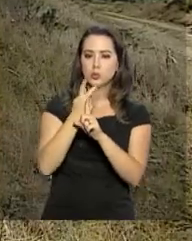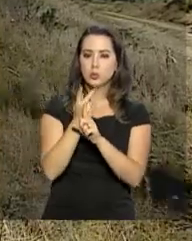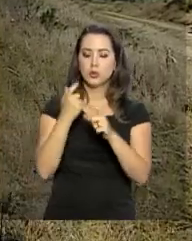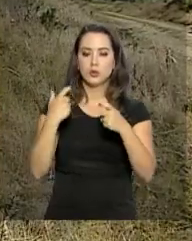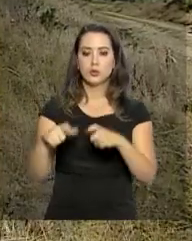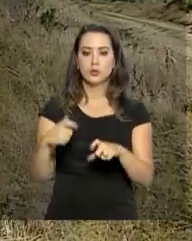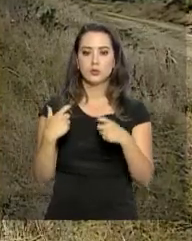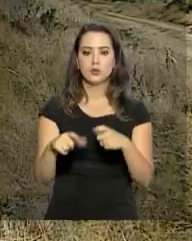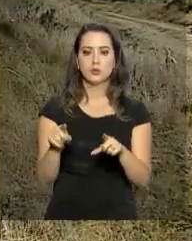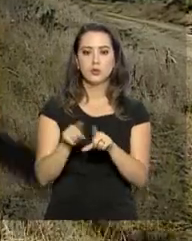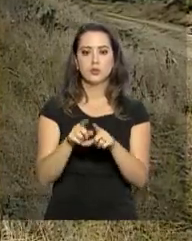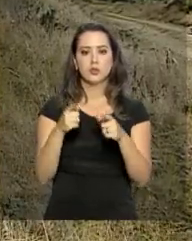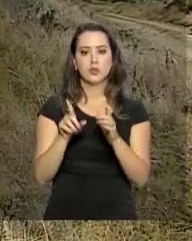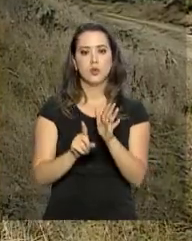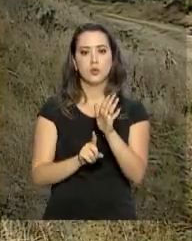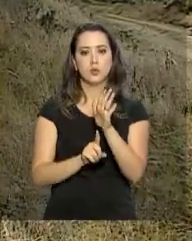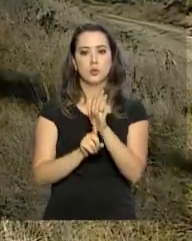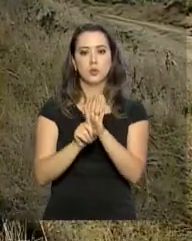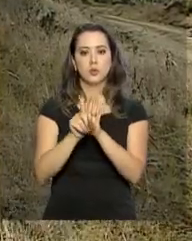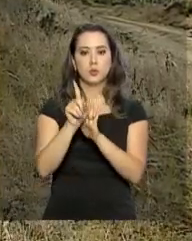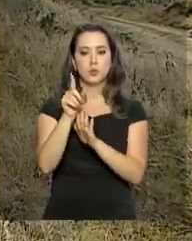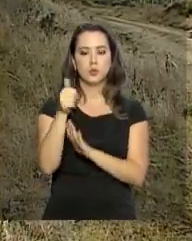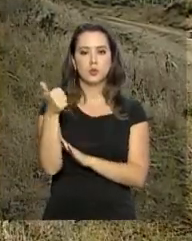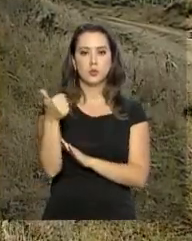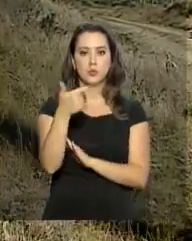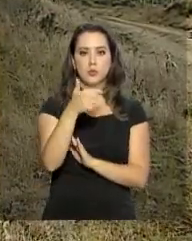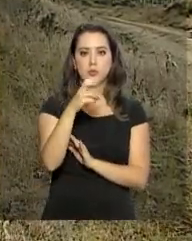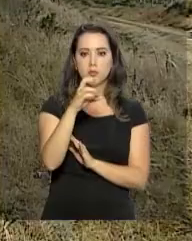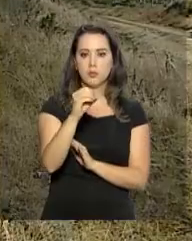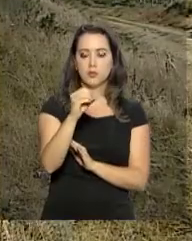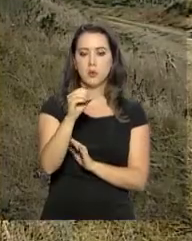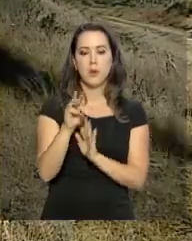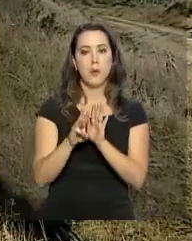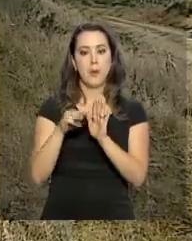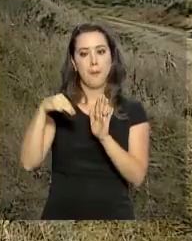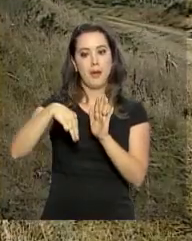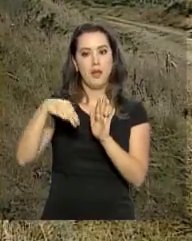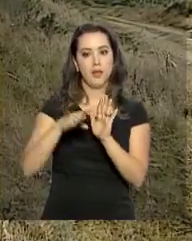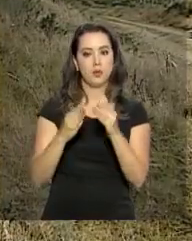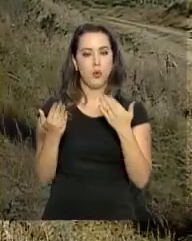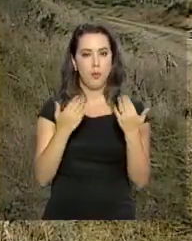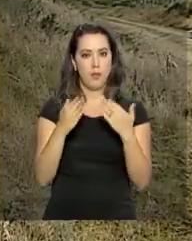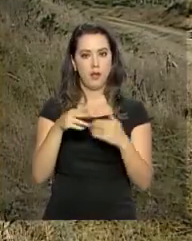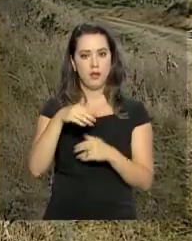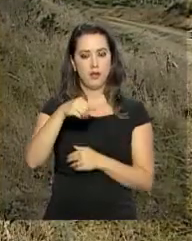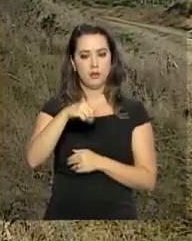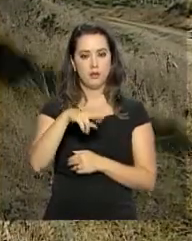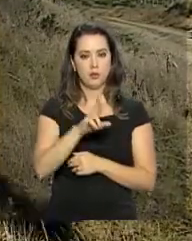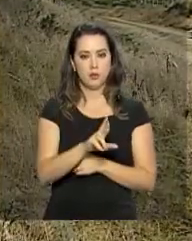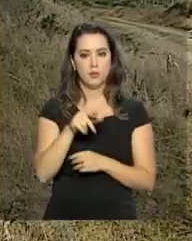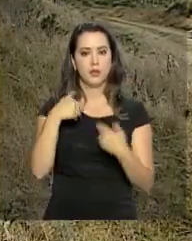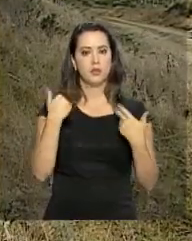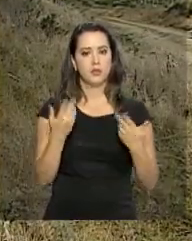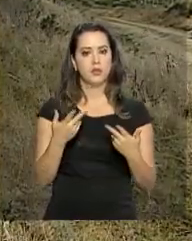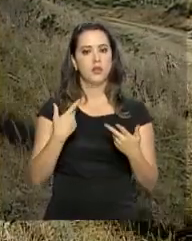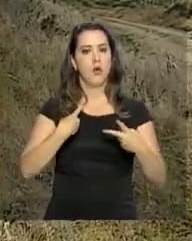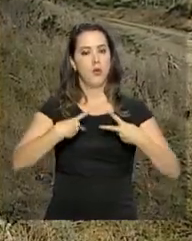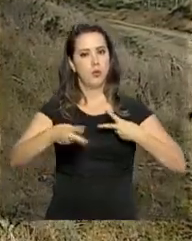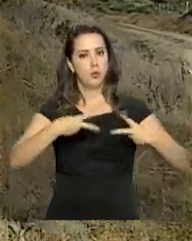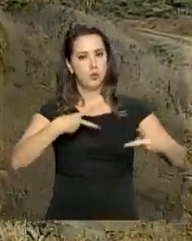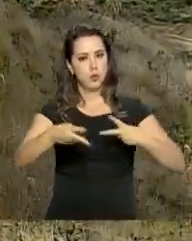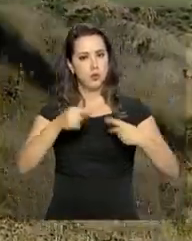área está localizada em altitude a 1250 metros acima do nível do mar por isso venta muito por aqui